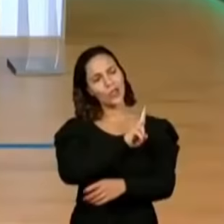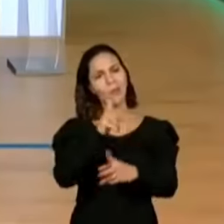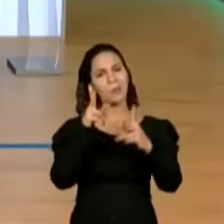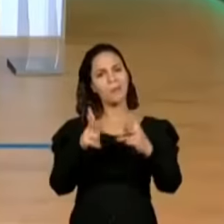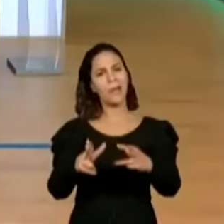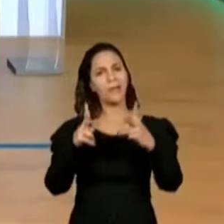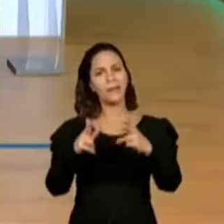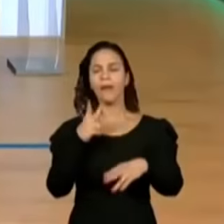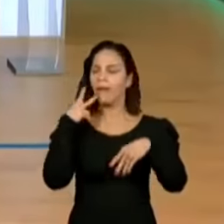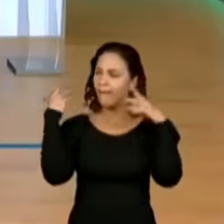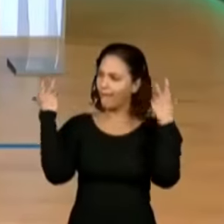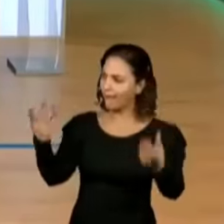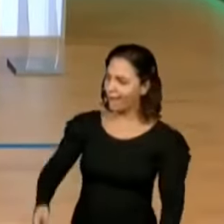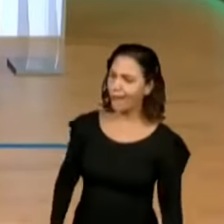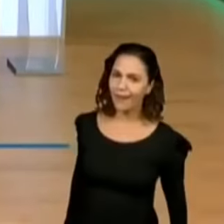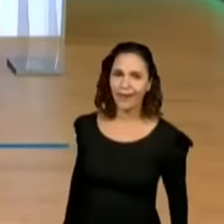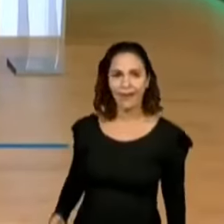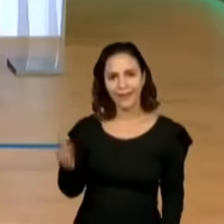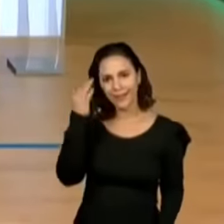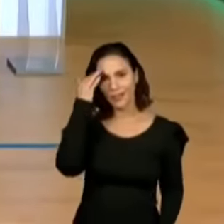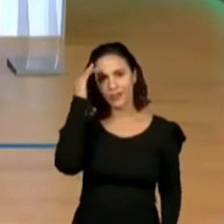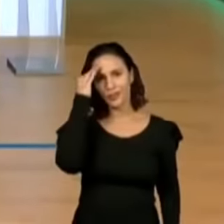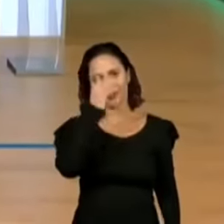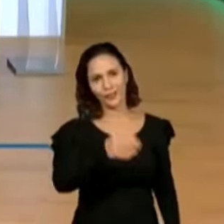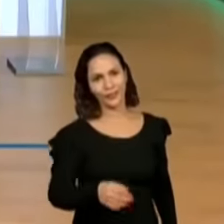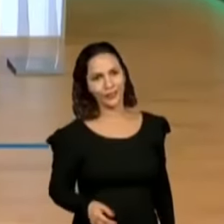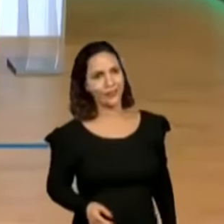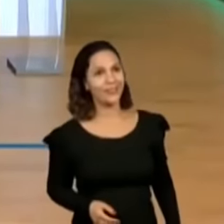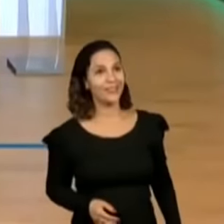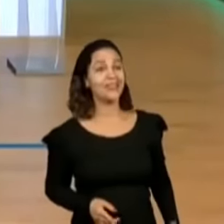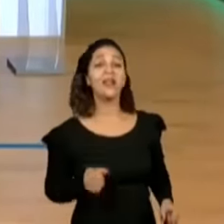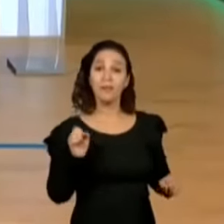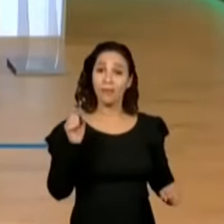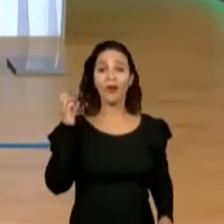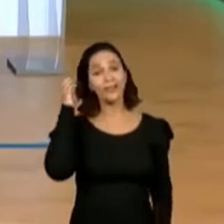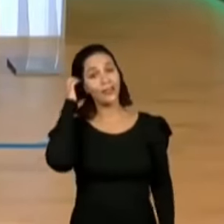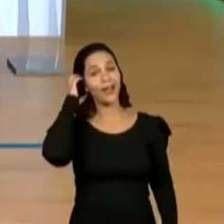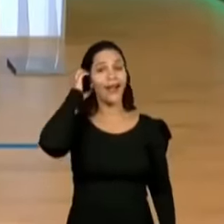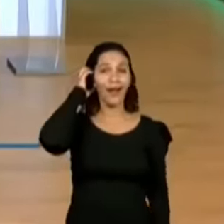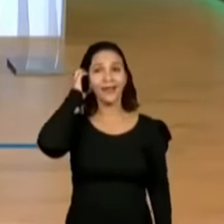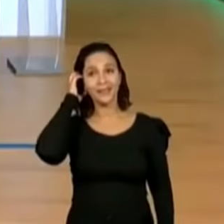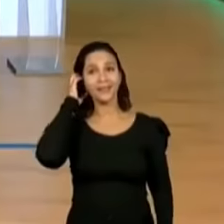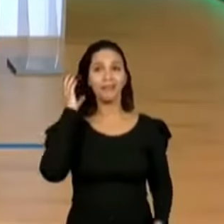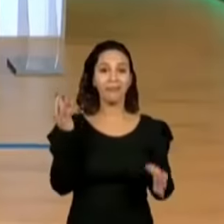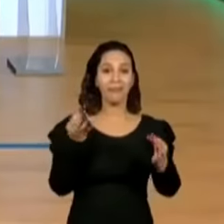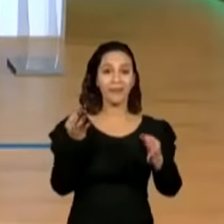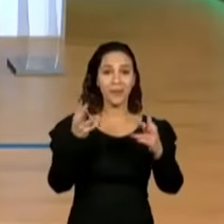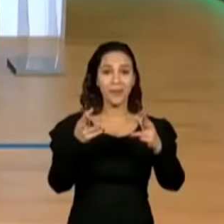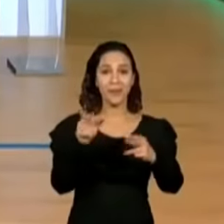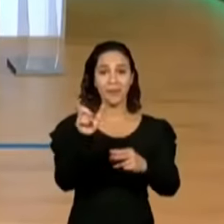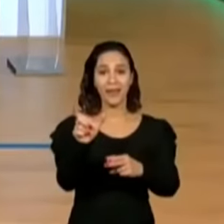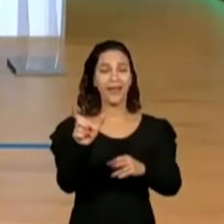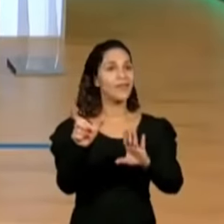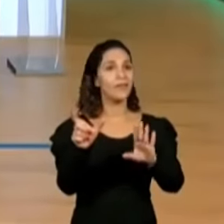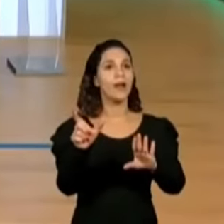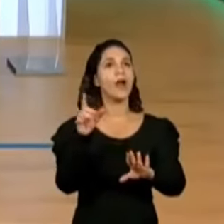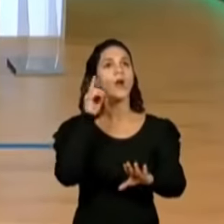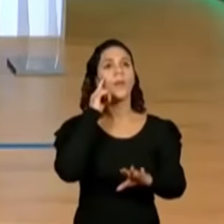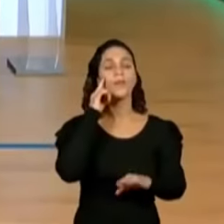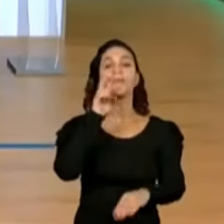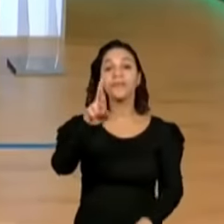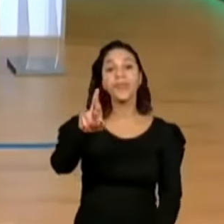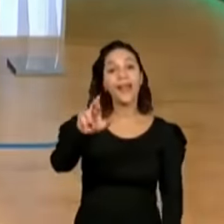ah, Progenon. Sim, professor, agora eu entendi. Ele poderia estar ouvindo o rádio, não sei, mas o rádio que fica